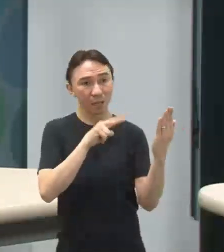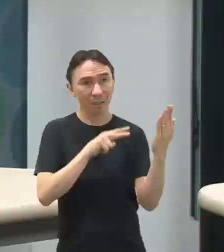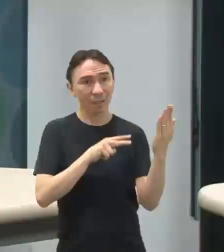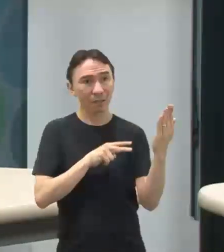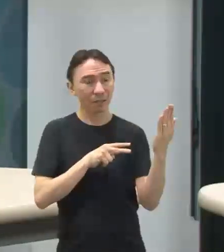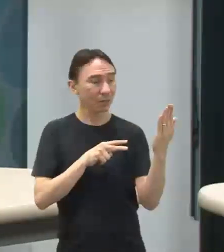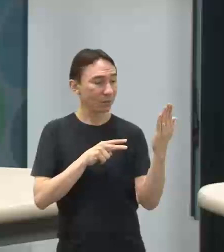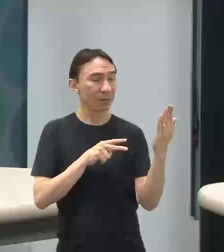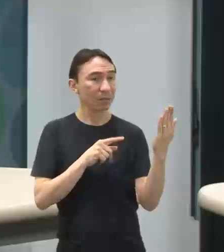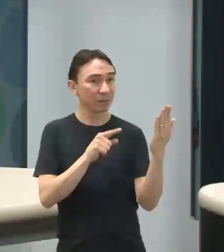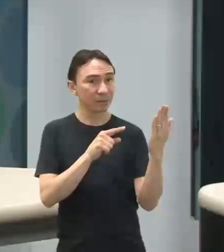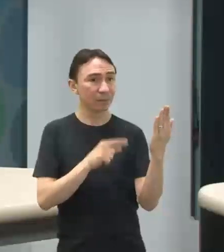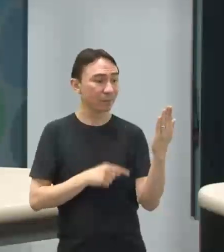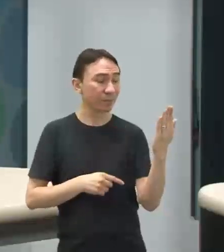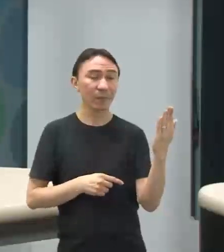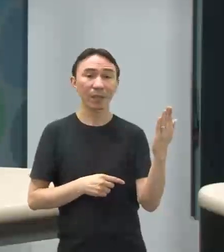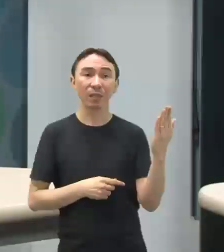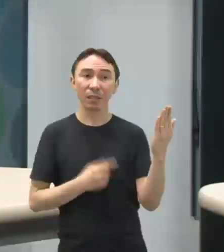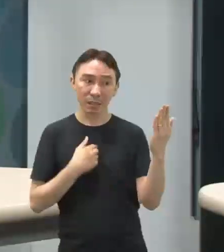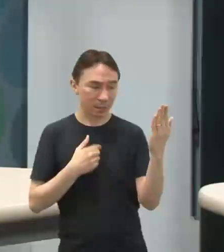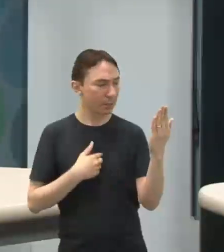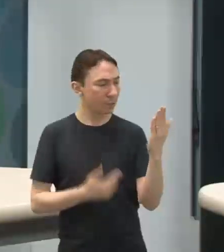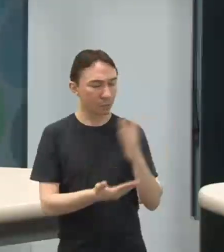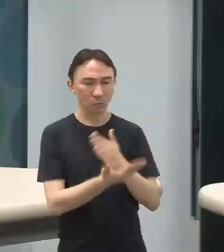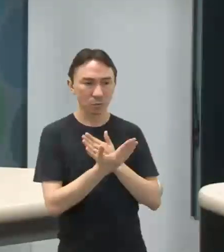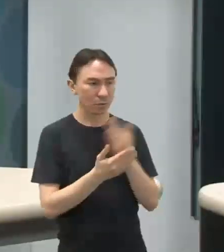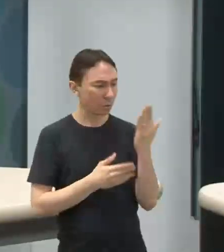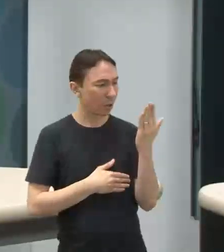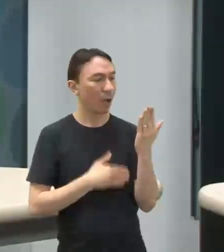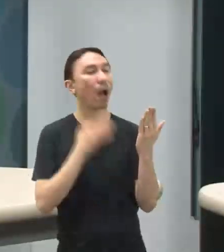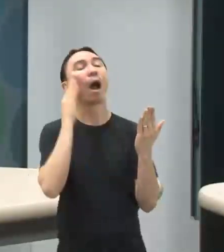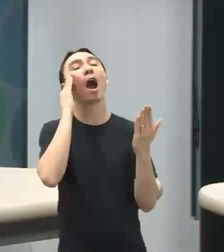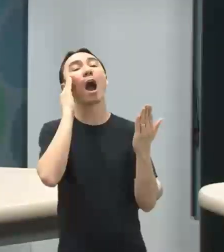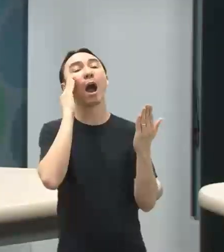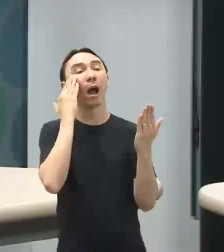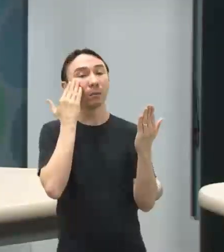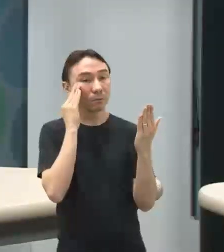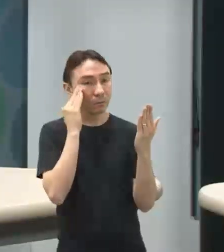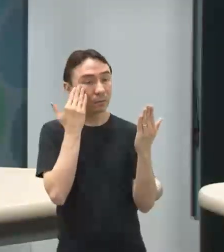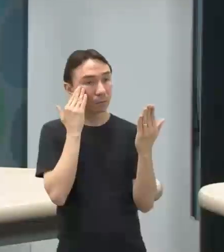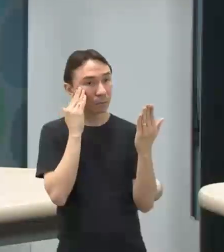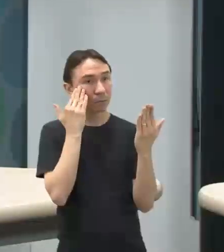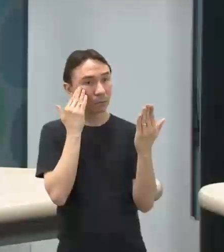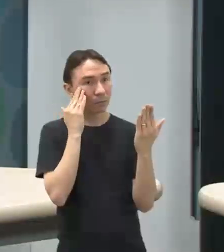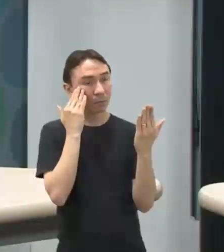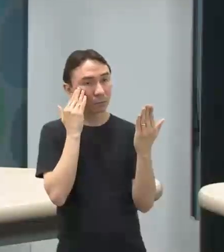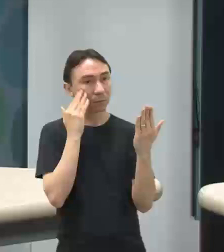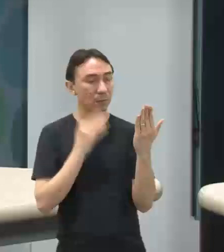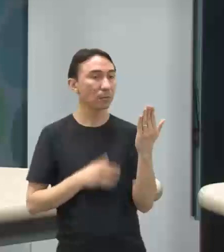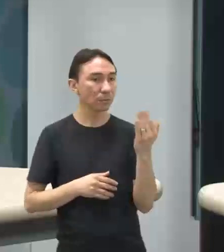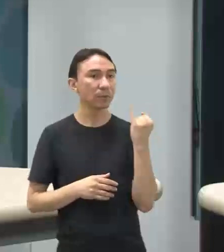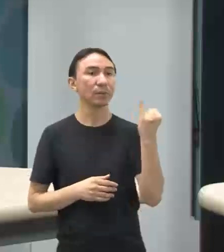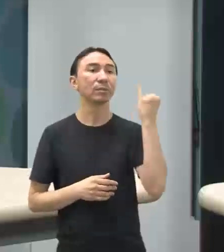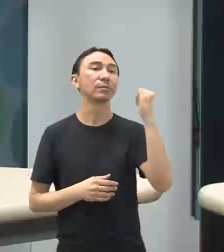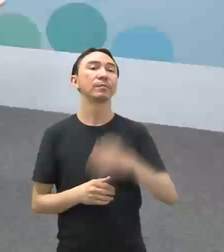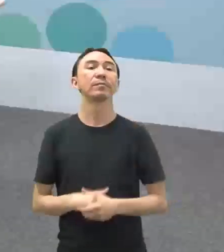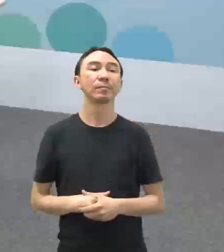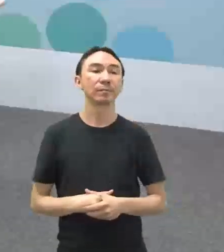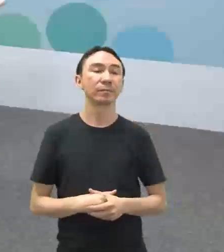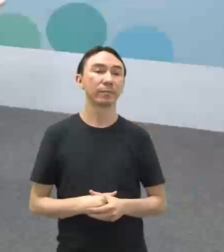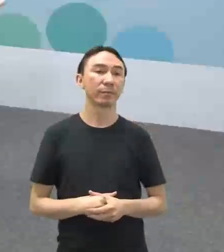ela se torne significativa de modo que ele entenda o que está sendo escrito muito bom tá escrito lá